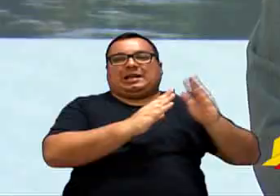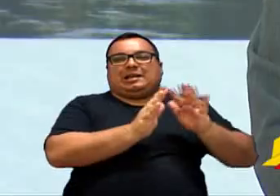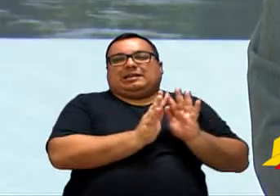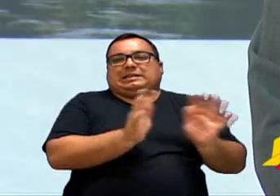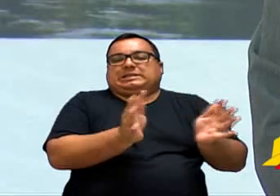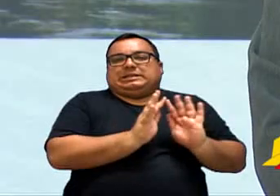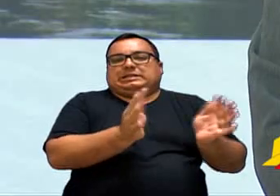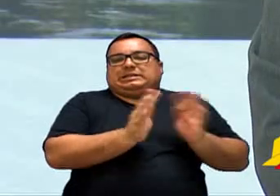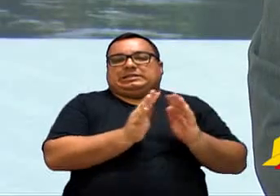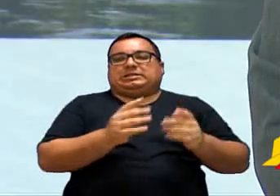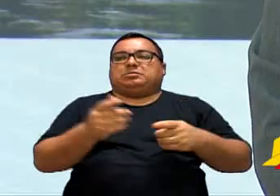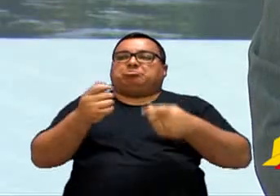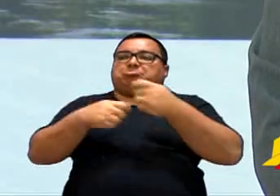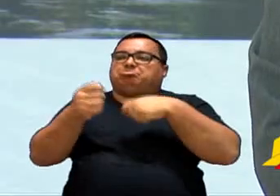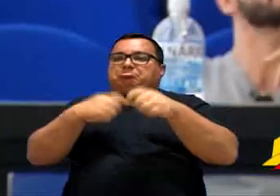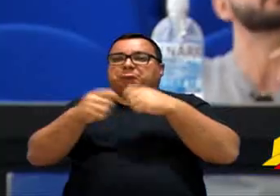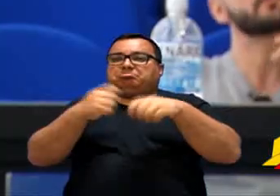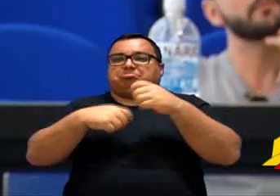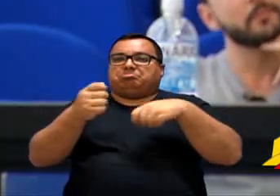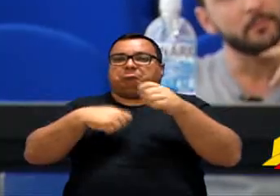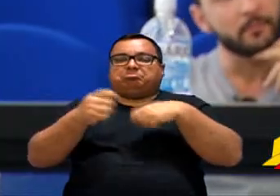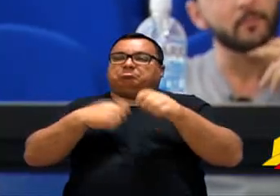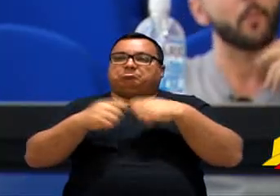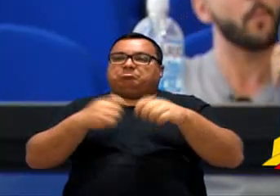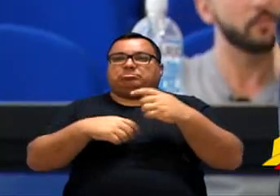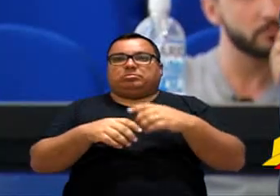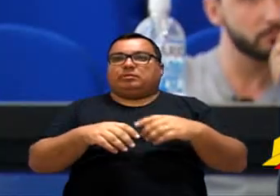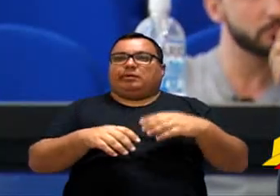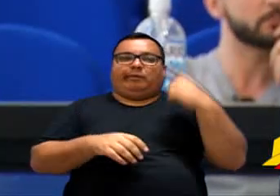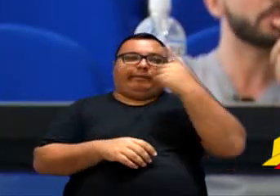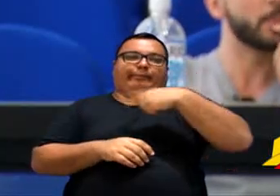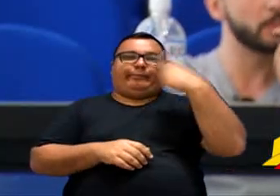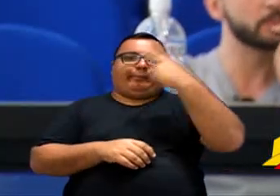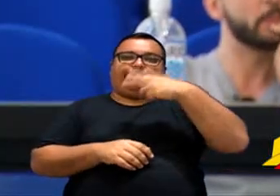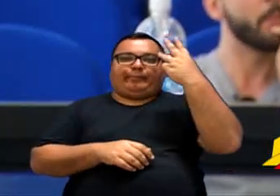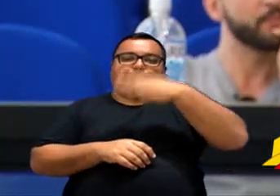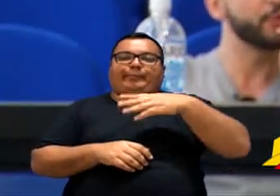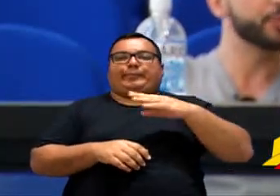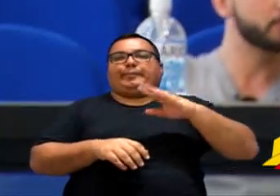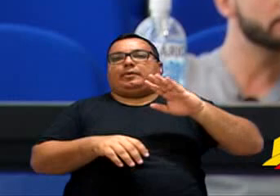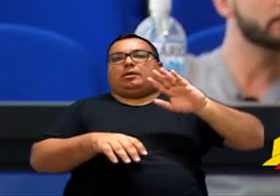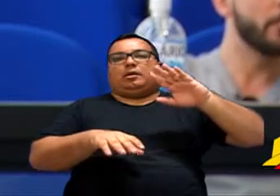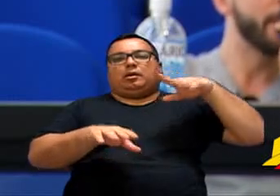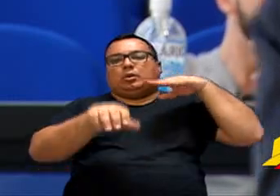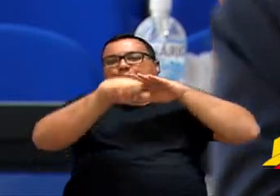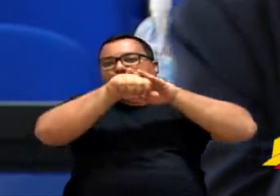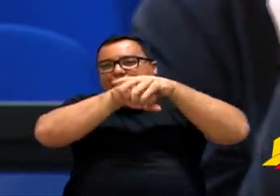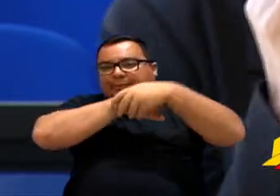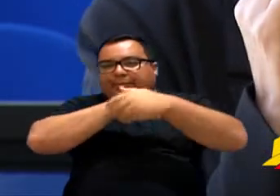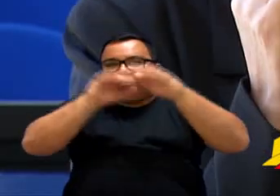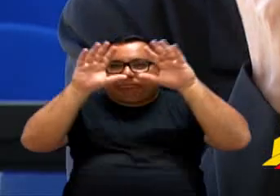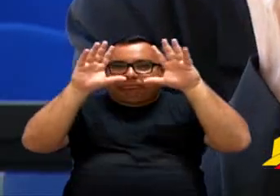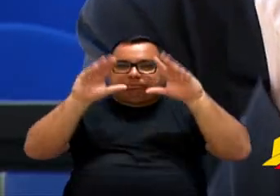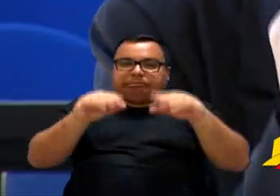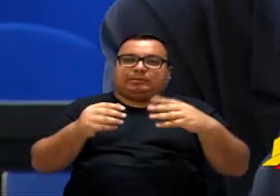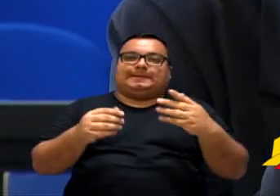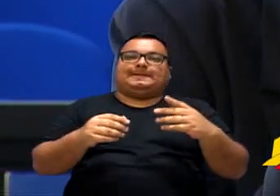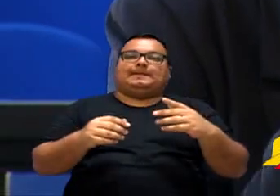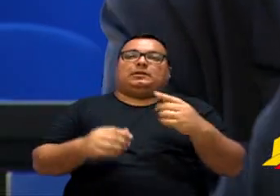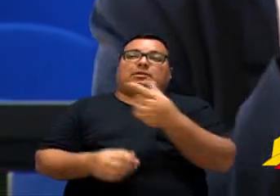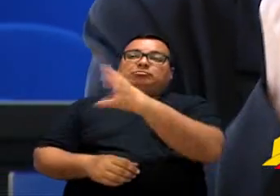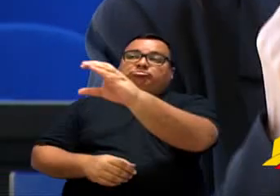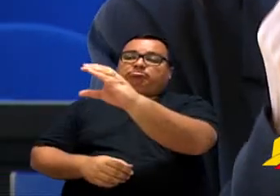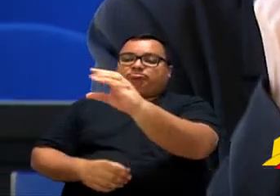A costureira mundiais, faz produção. É fica horas, passa a noite costurando para ganhar uma parcela